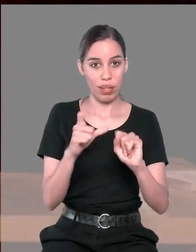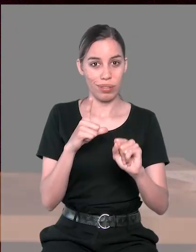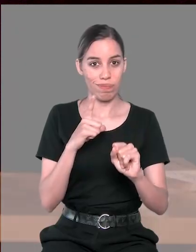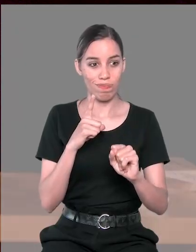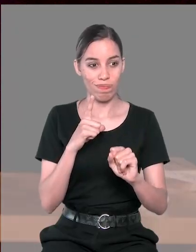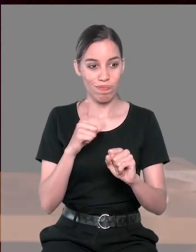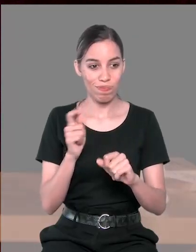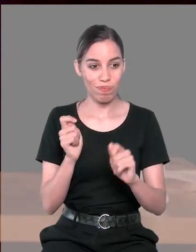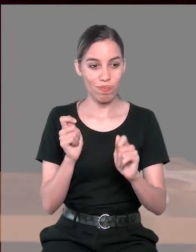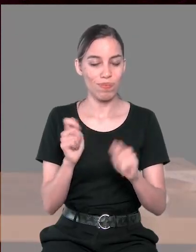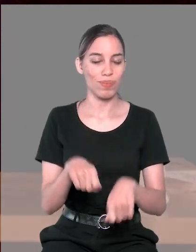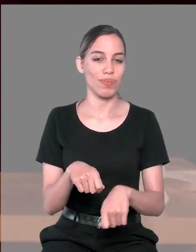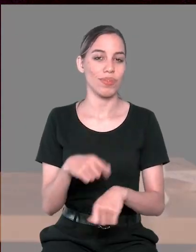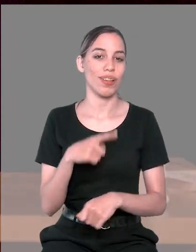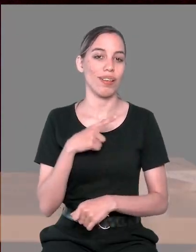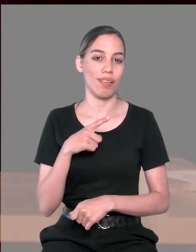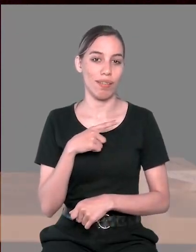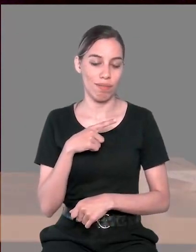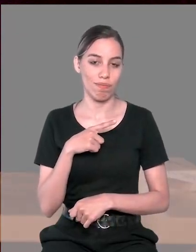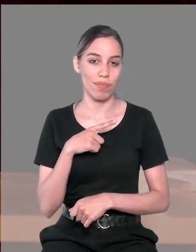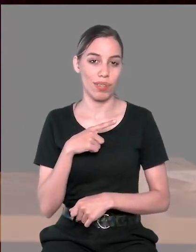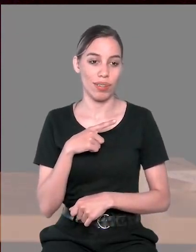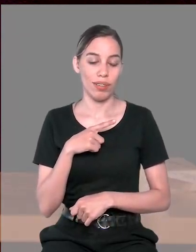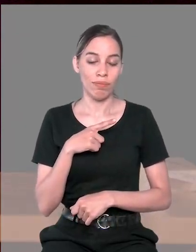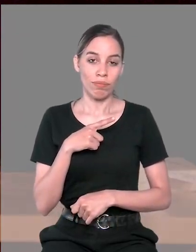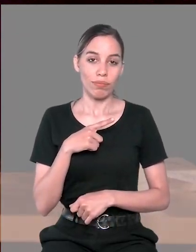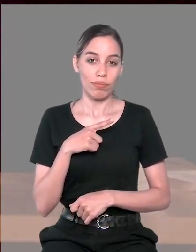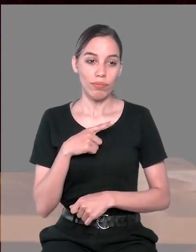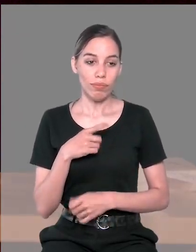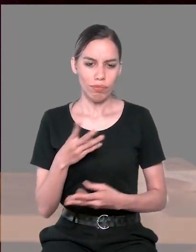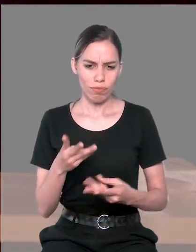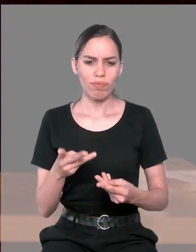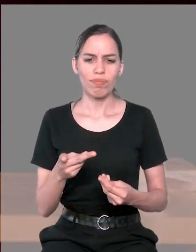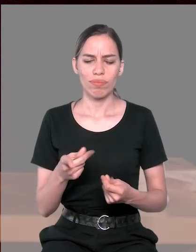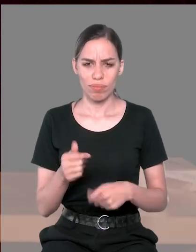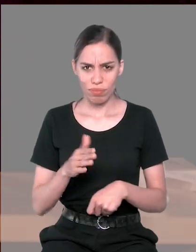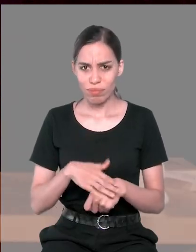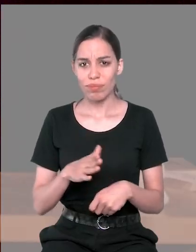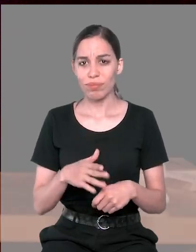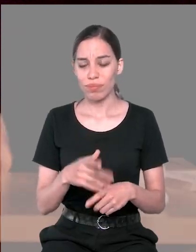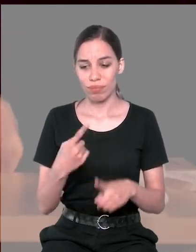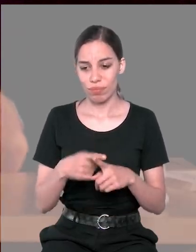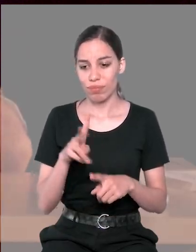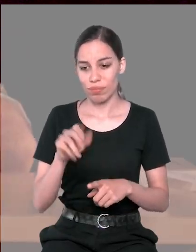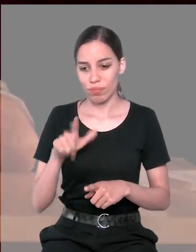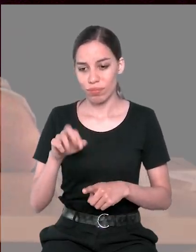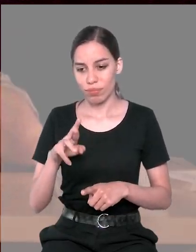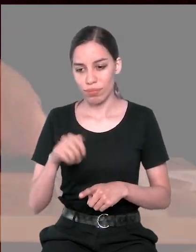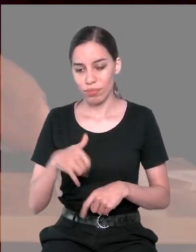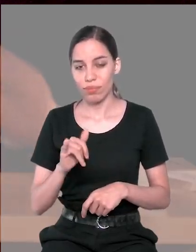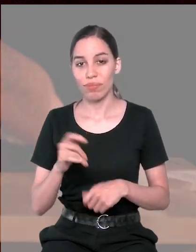ela é muito mais potente, ela é muito mais indeterminada, ela é muito mais sensível. Por Valéry, o